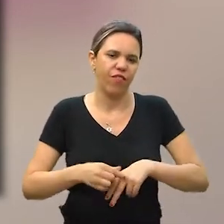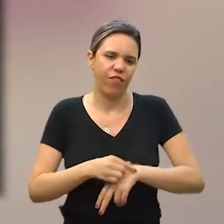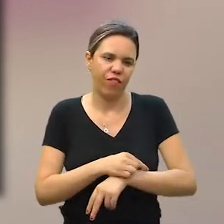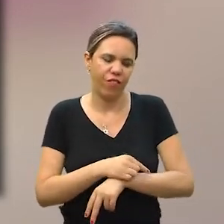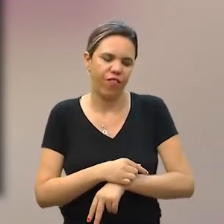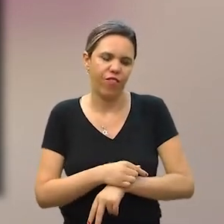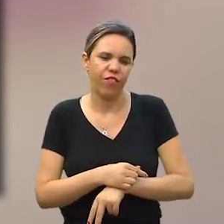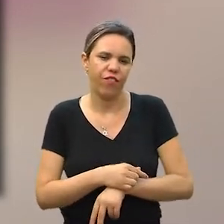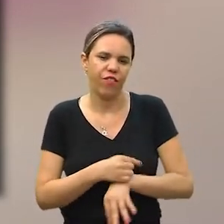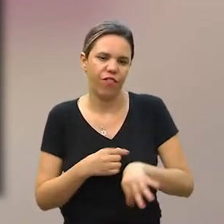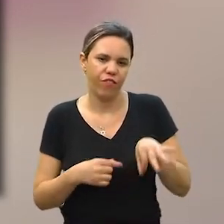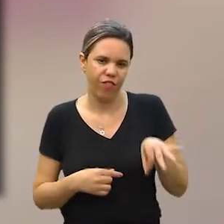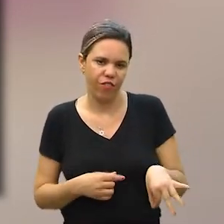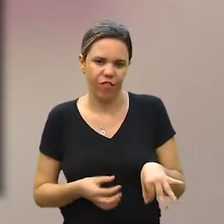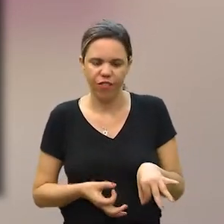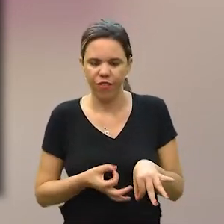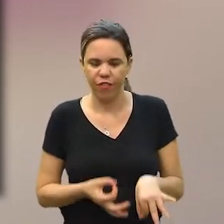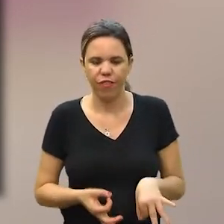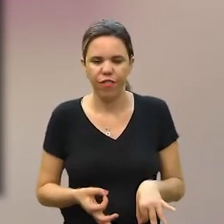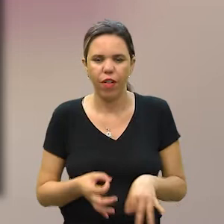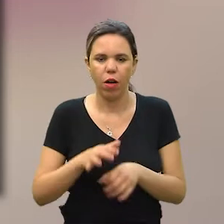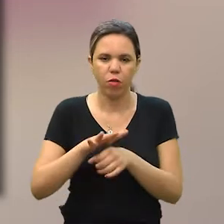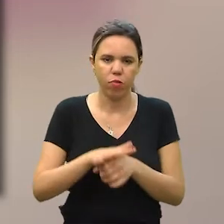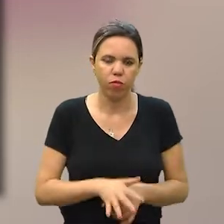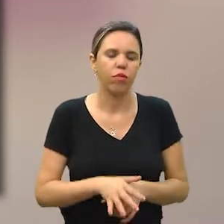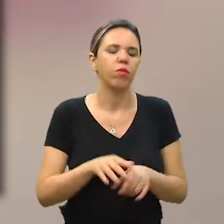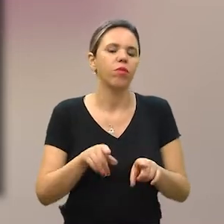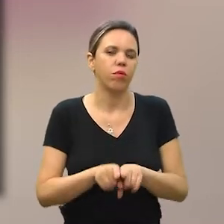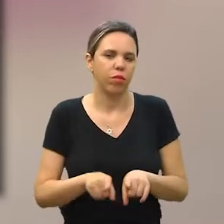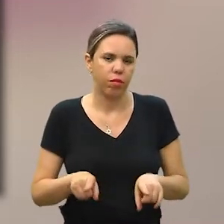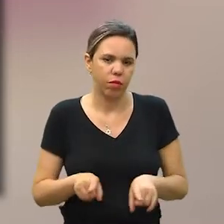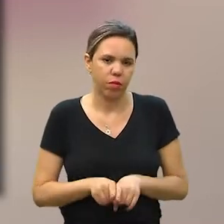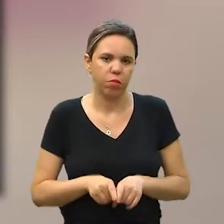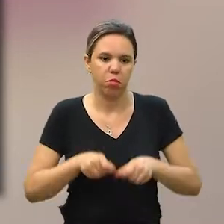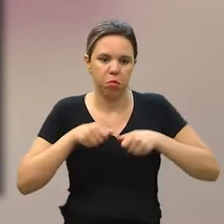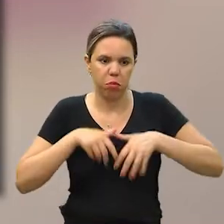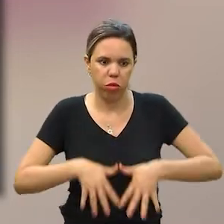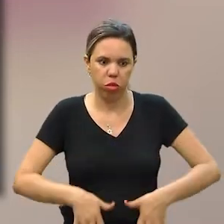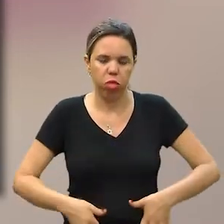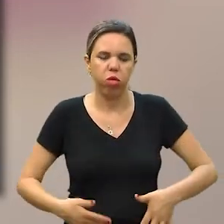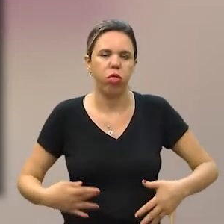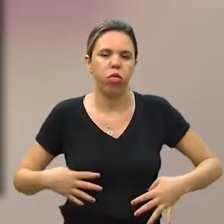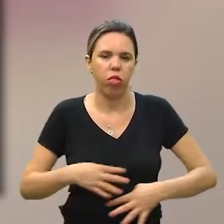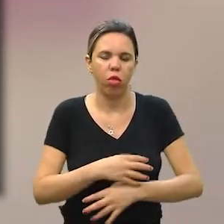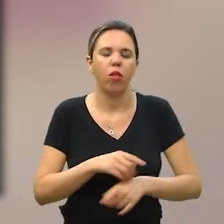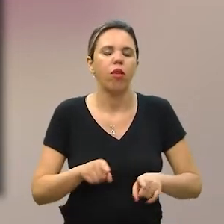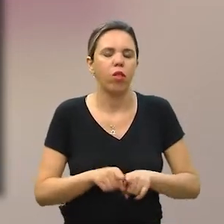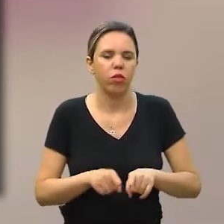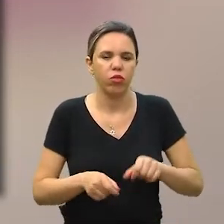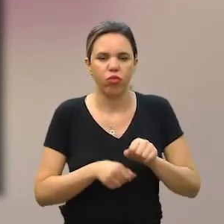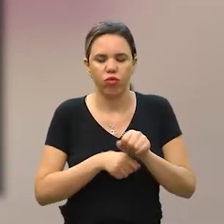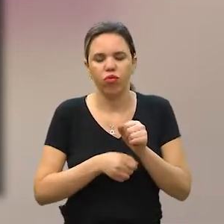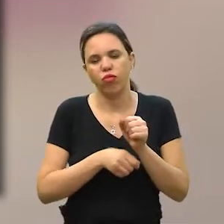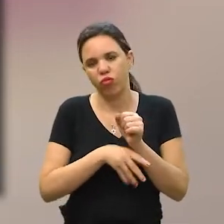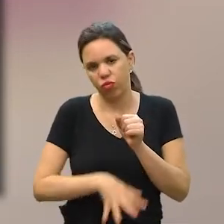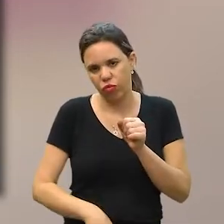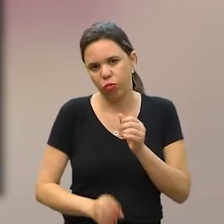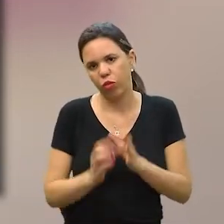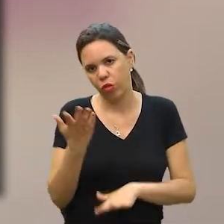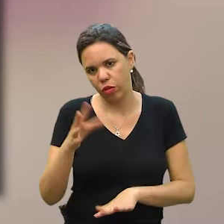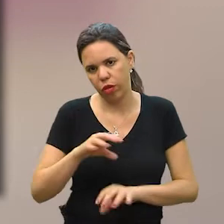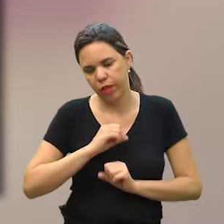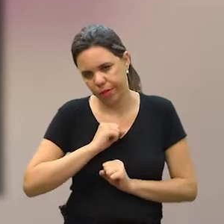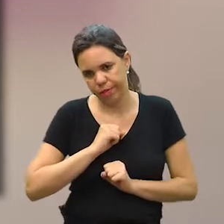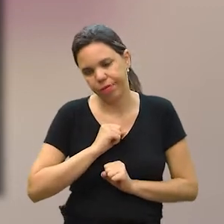da vagina e do ânus, e ali aquele turbilhonamento do sangue pode favorecer essa trombose